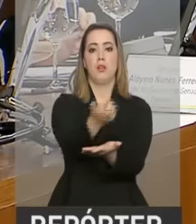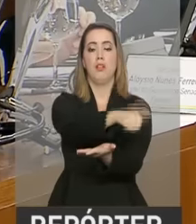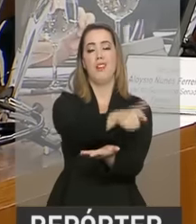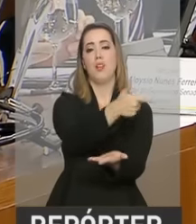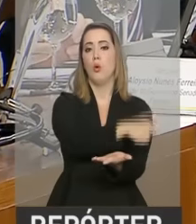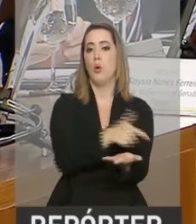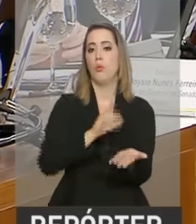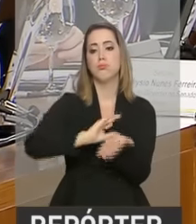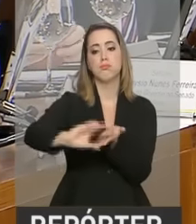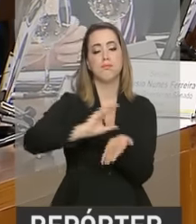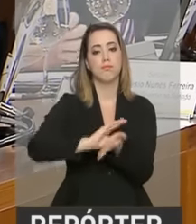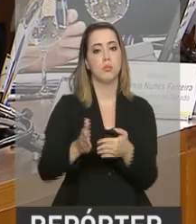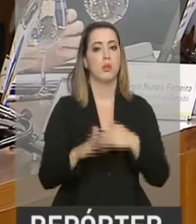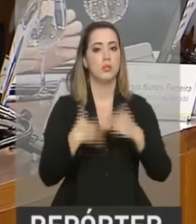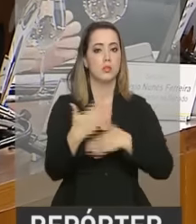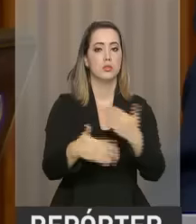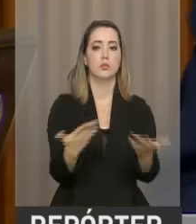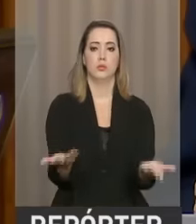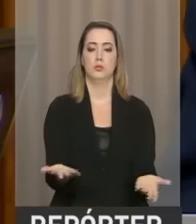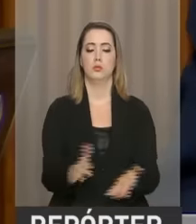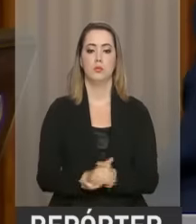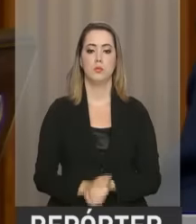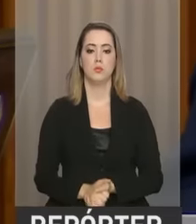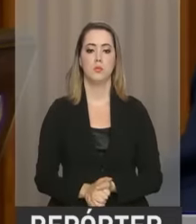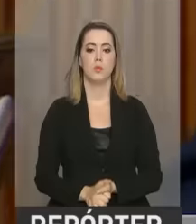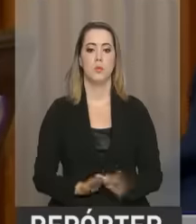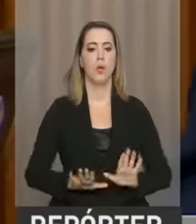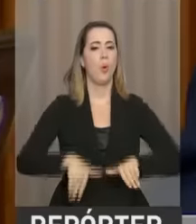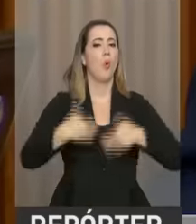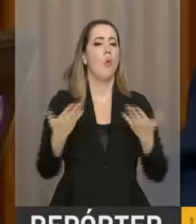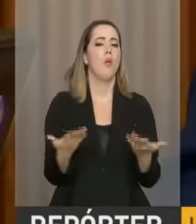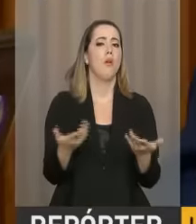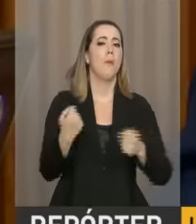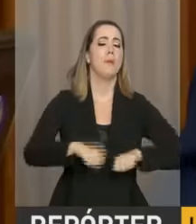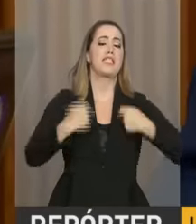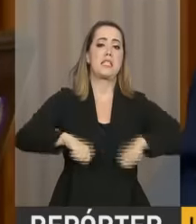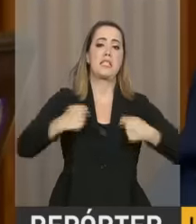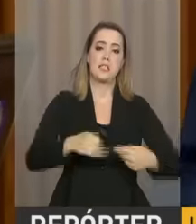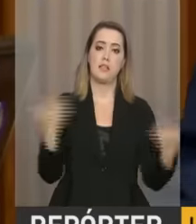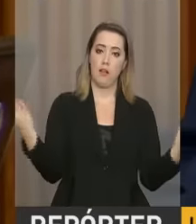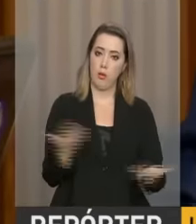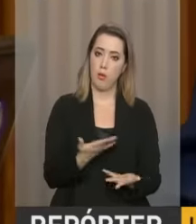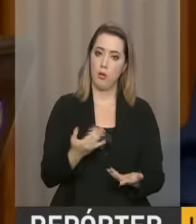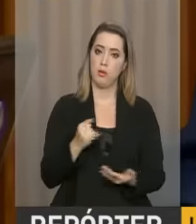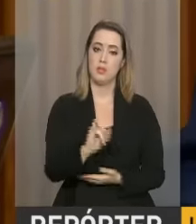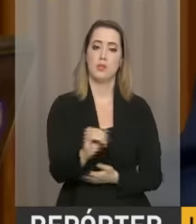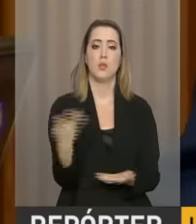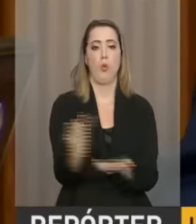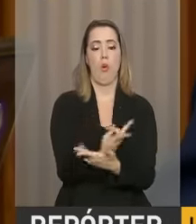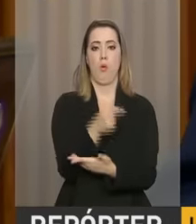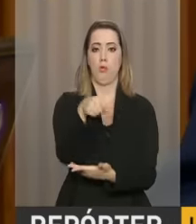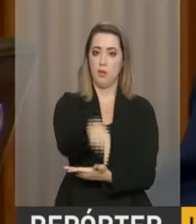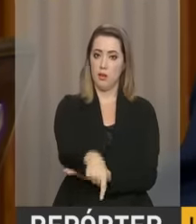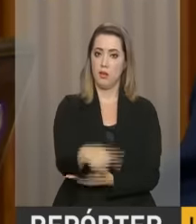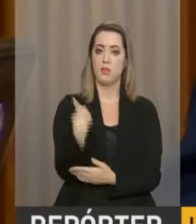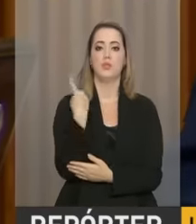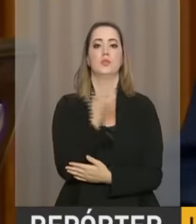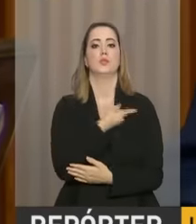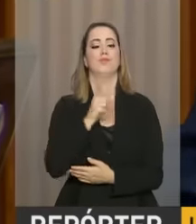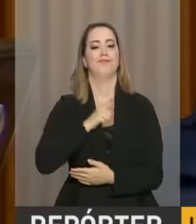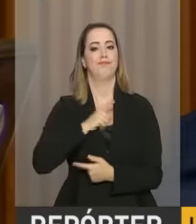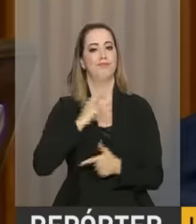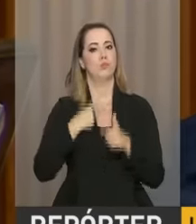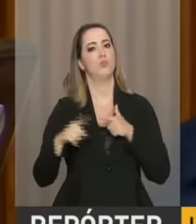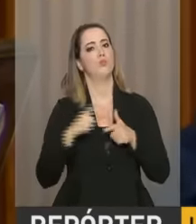a manter-se esta lógica. É uma necessidade. Se não fizermos isso, nós teremos problemas